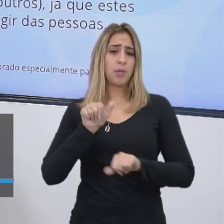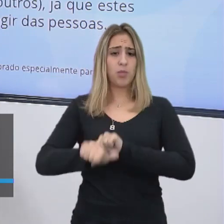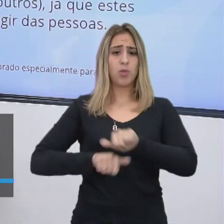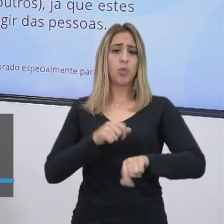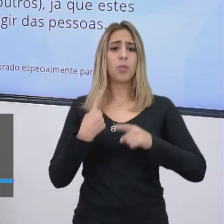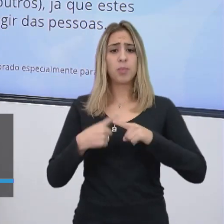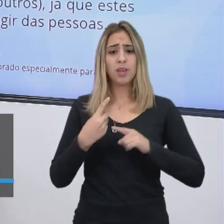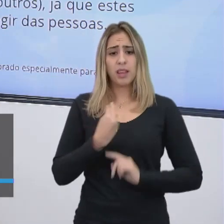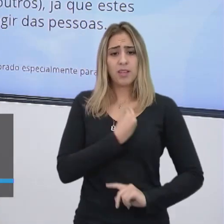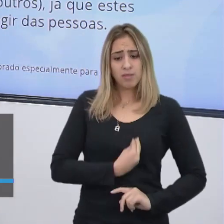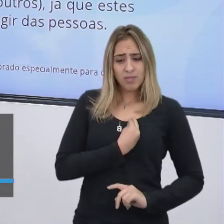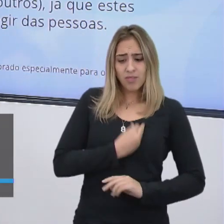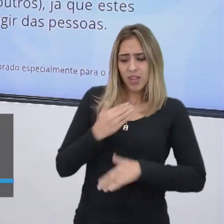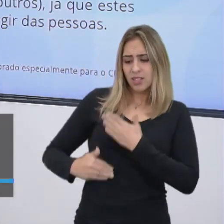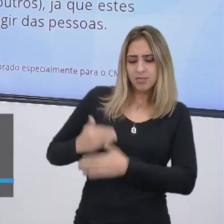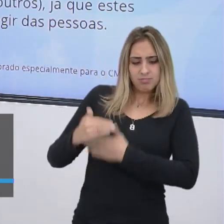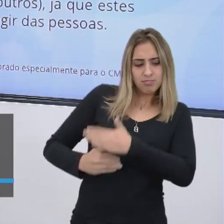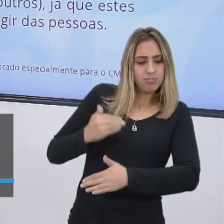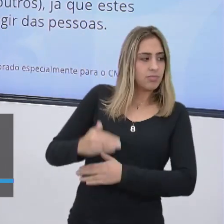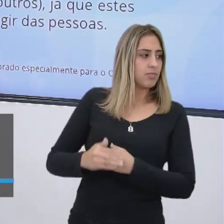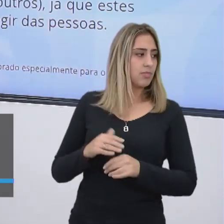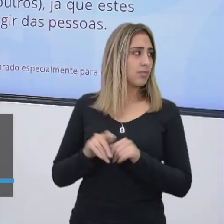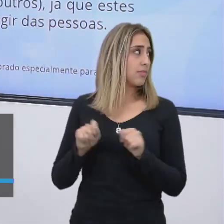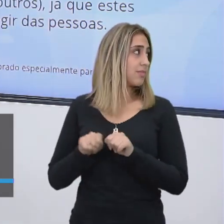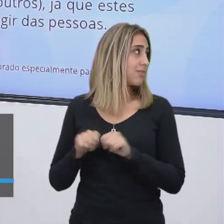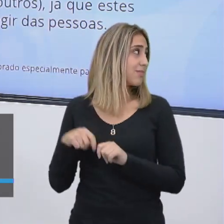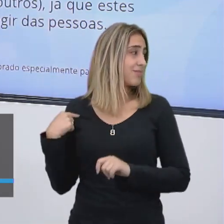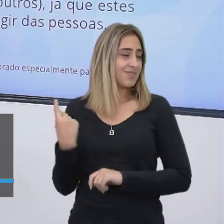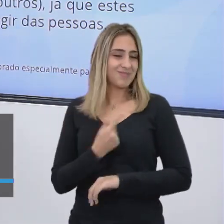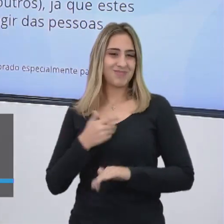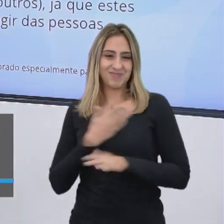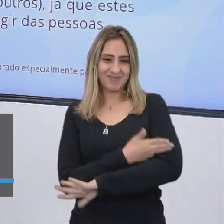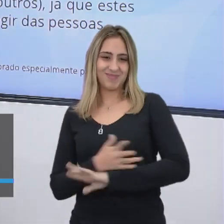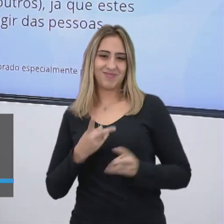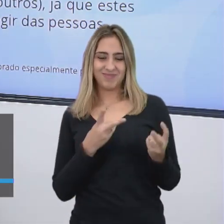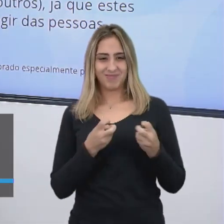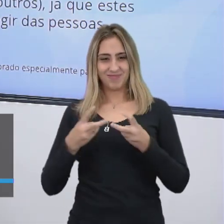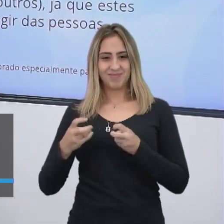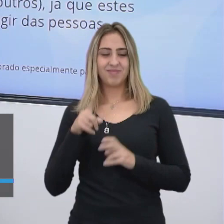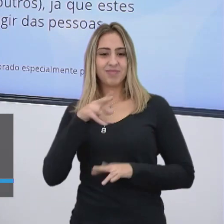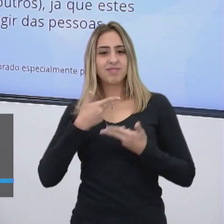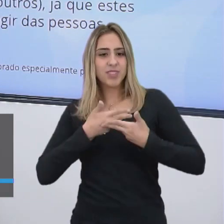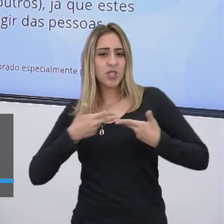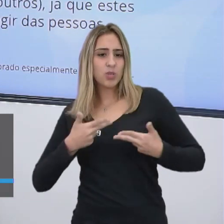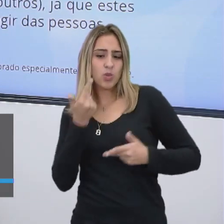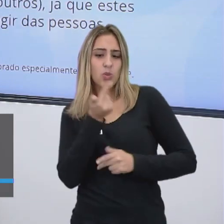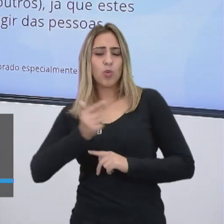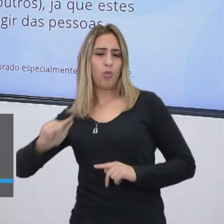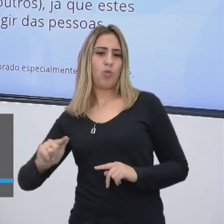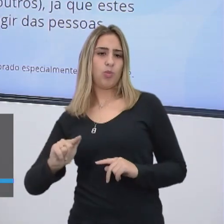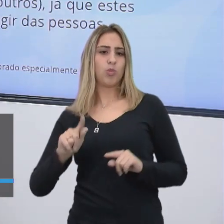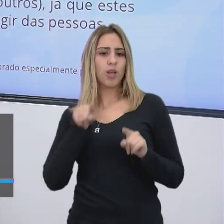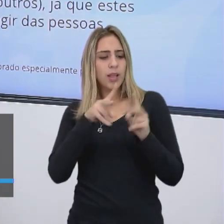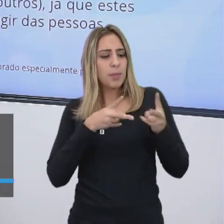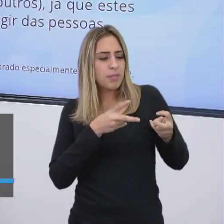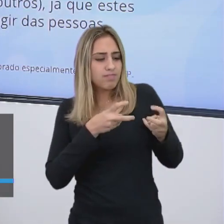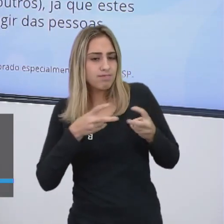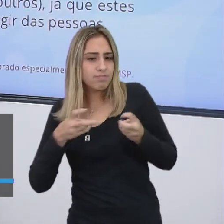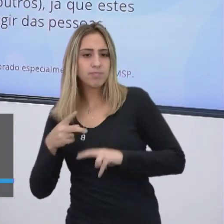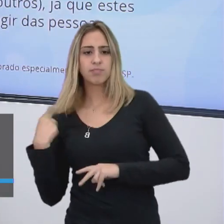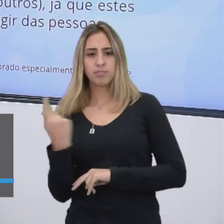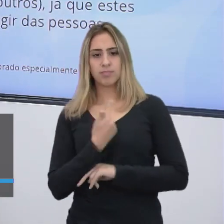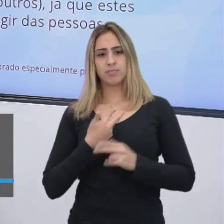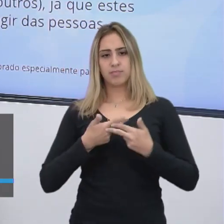essa convivência constante vai fazendo com que a gente comece a perceber esses elementos do outro, ele percebe os